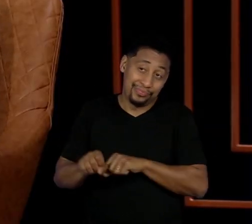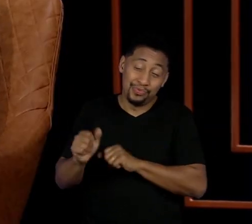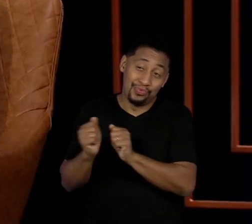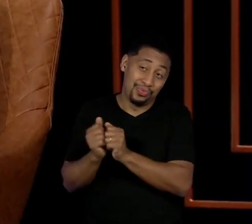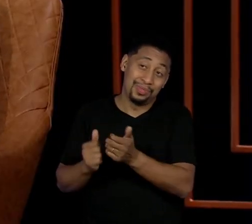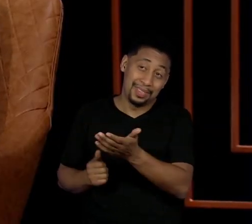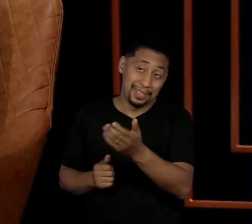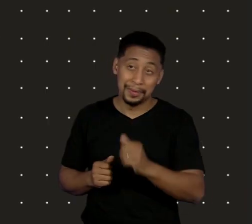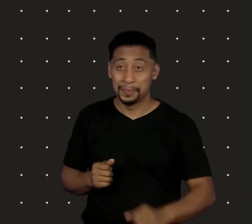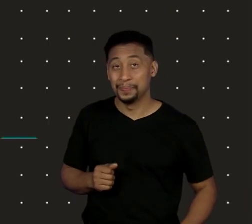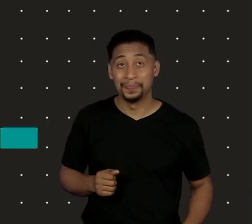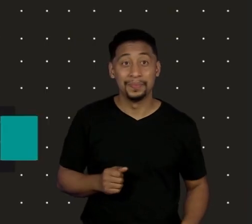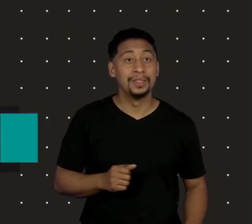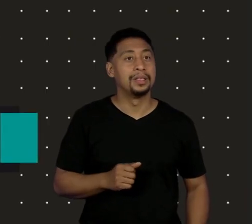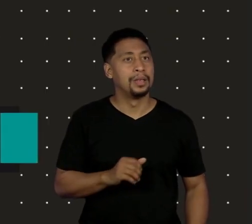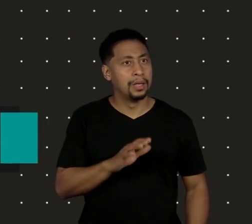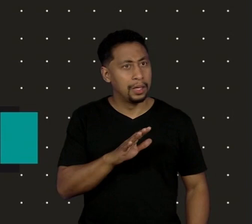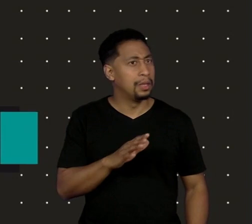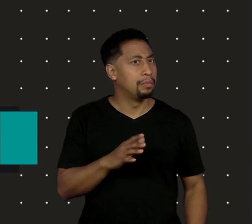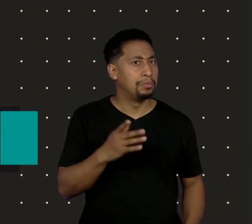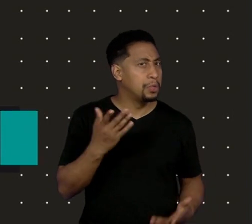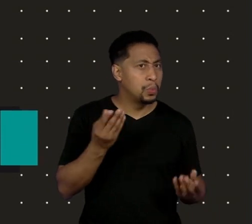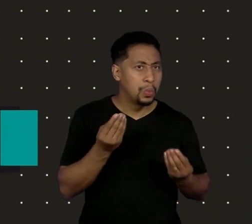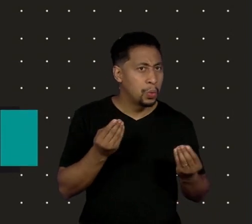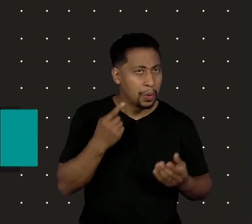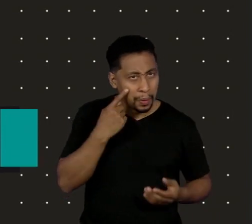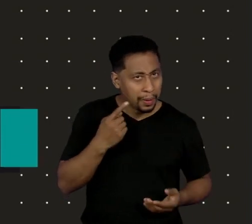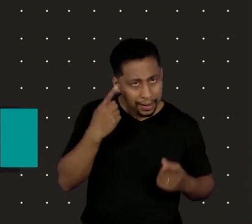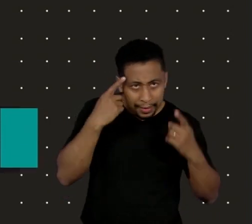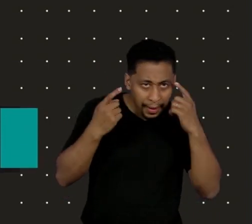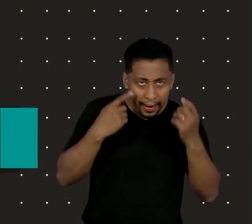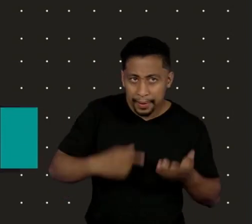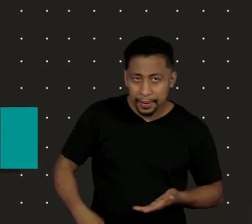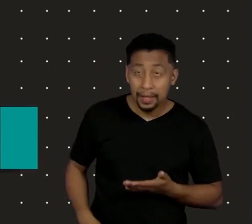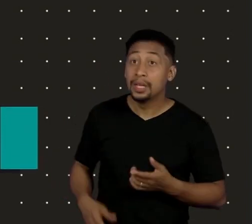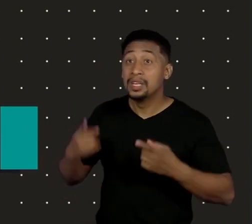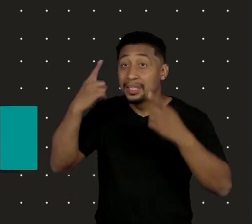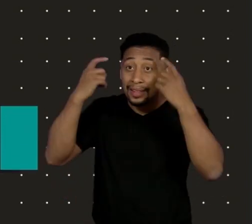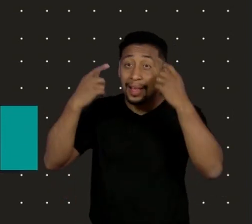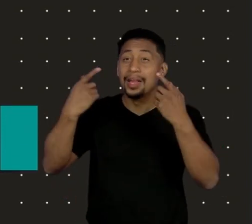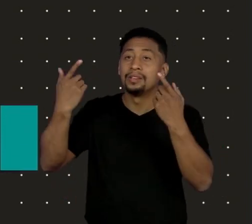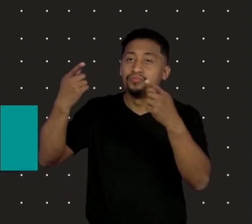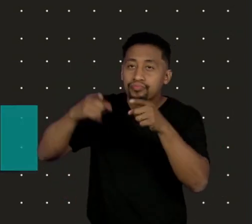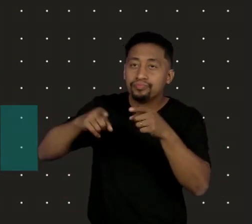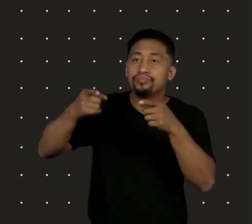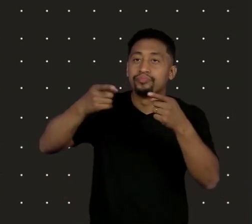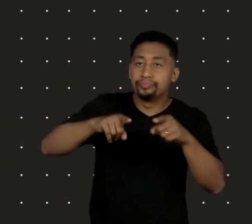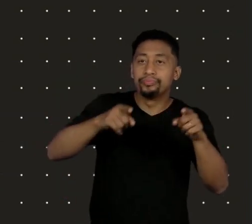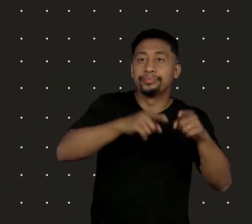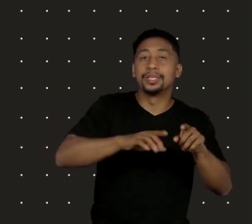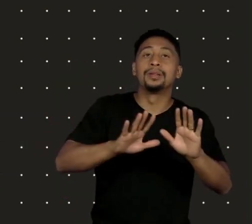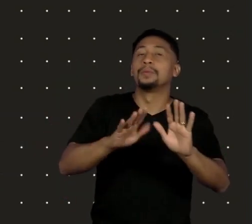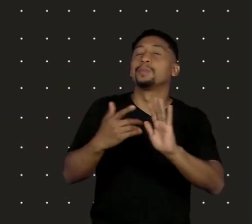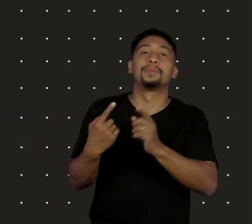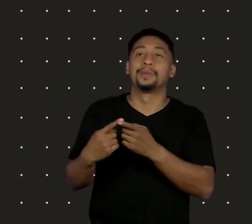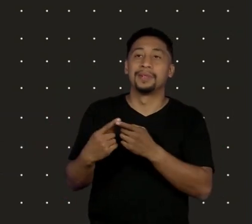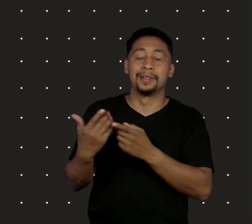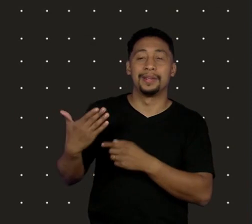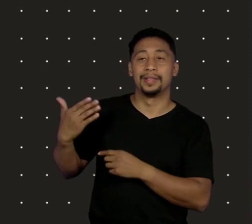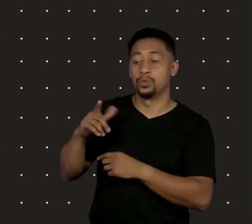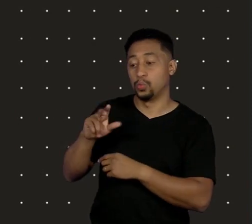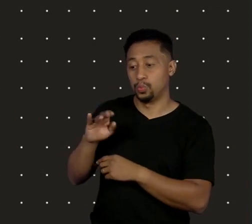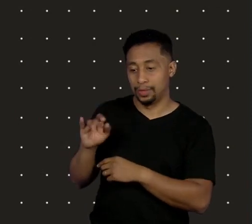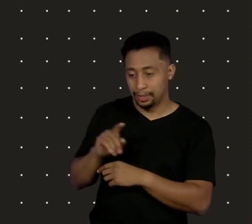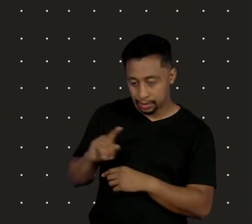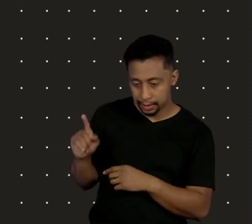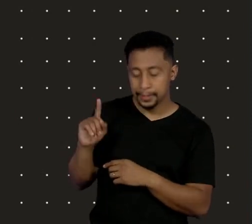ela. Ideias e repetições? E 10 repetições um musical de gestos. Porque, na verdade, como a gente já tinha feito o Buco, Luiz Antônio, a